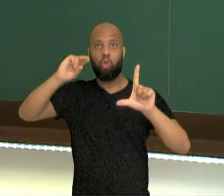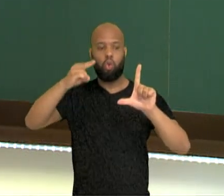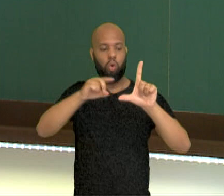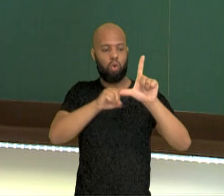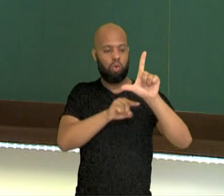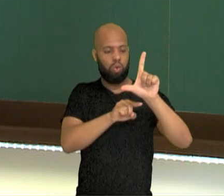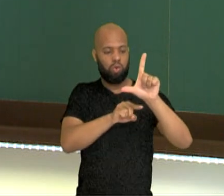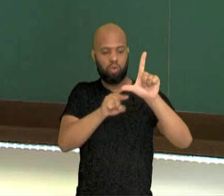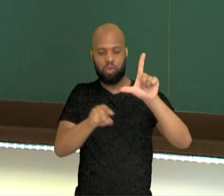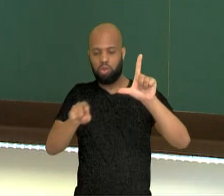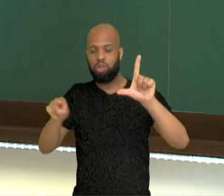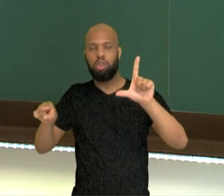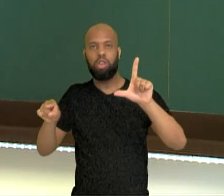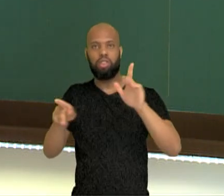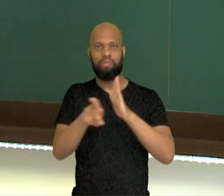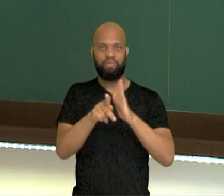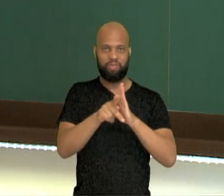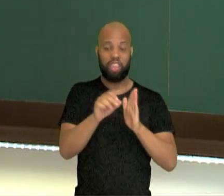senoide.